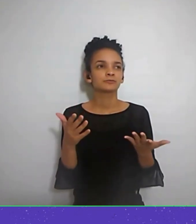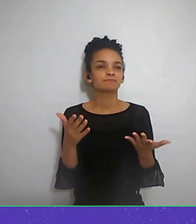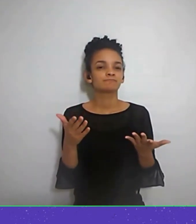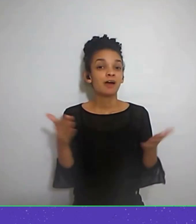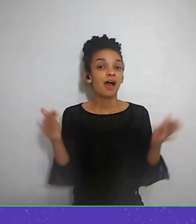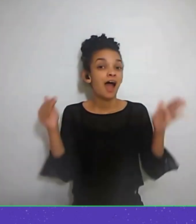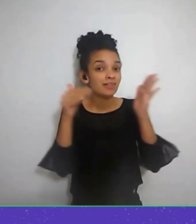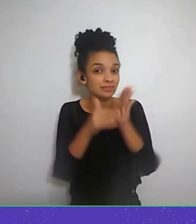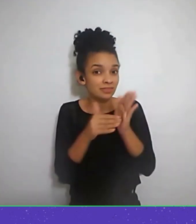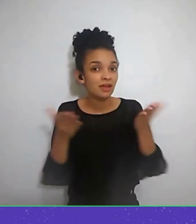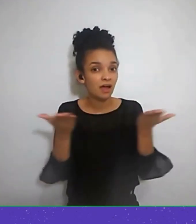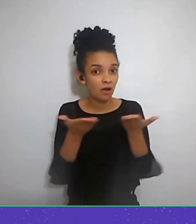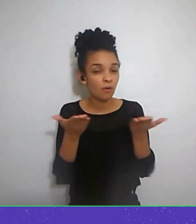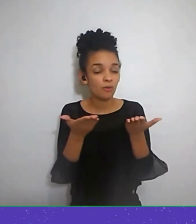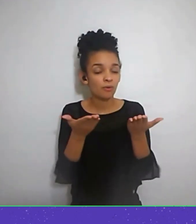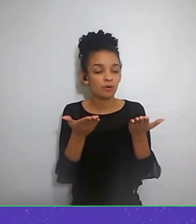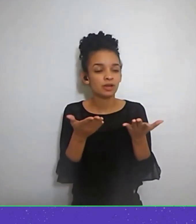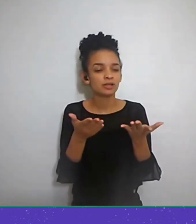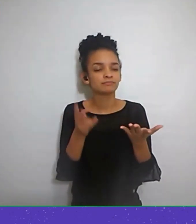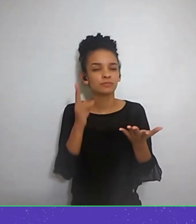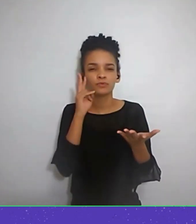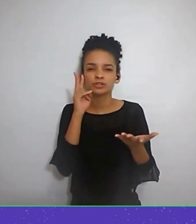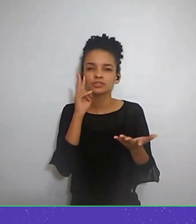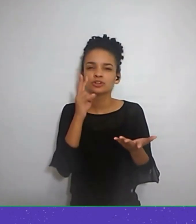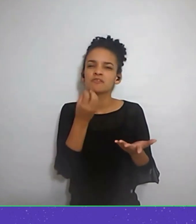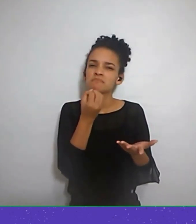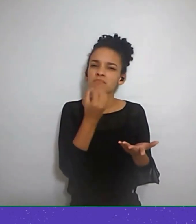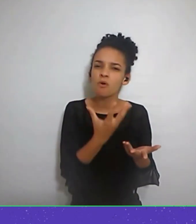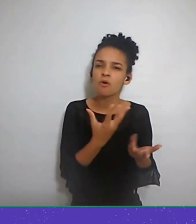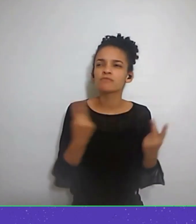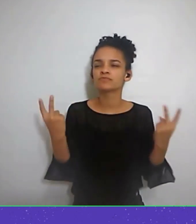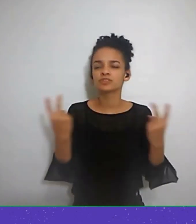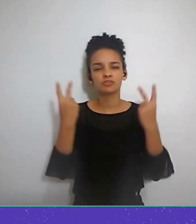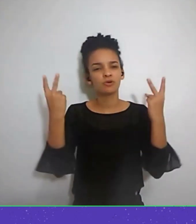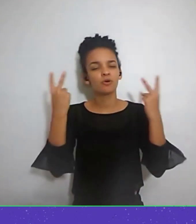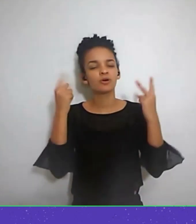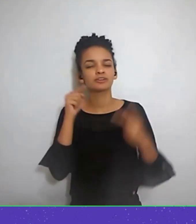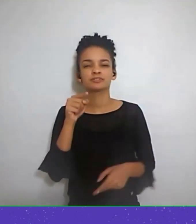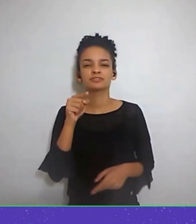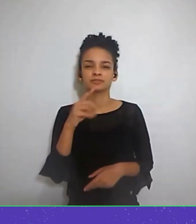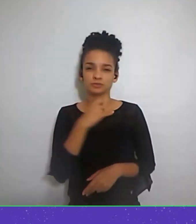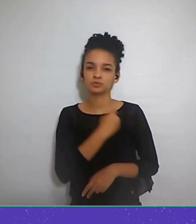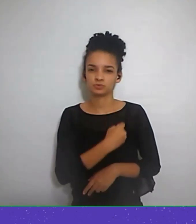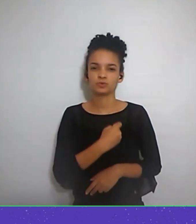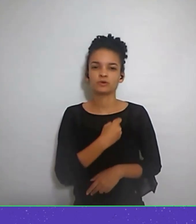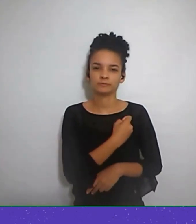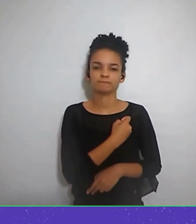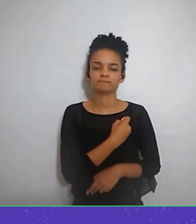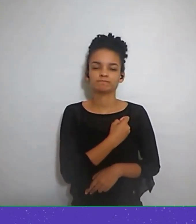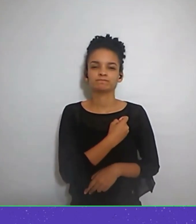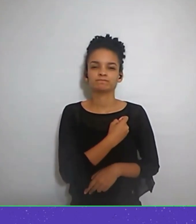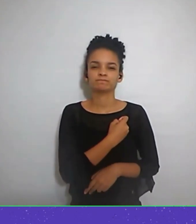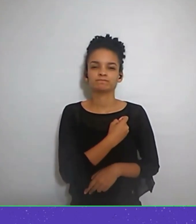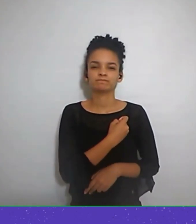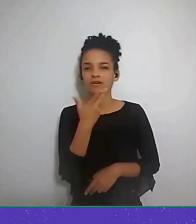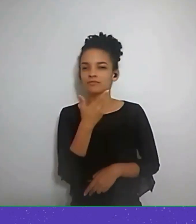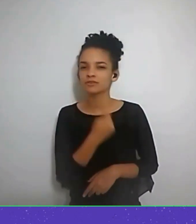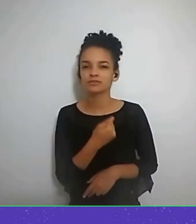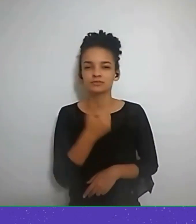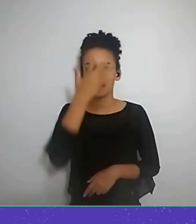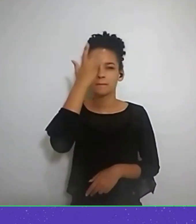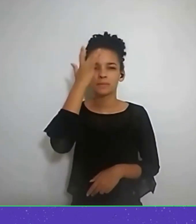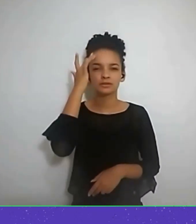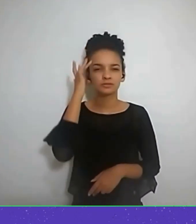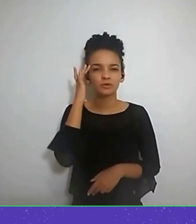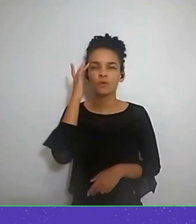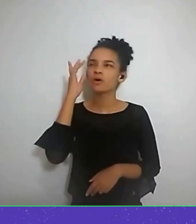tem sido uma história de vitória de João Batista, uma história maravilhosa de alguém que foi grandemente usado